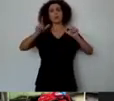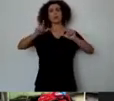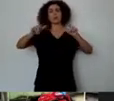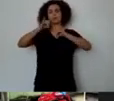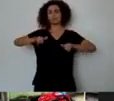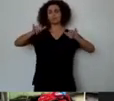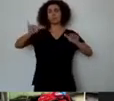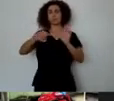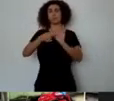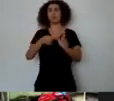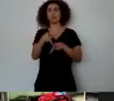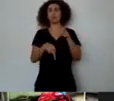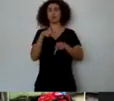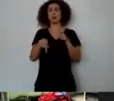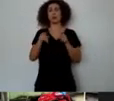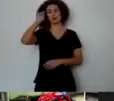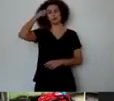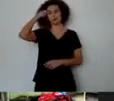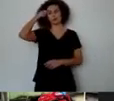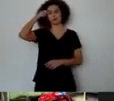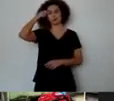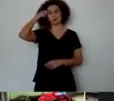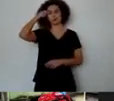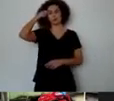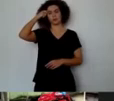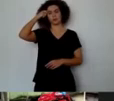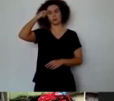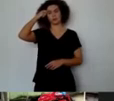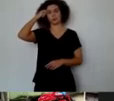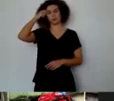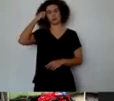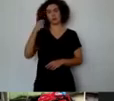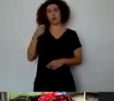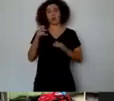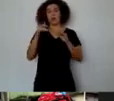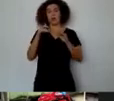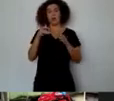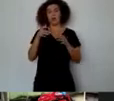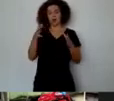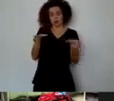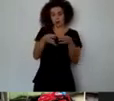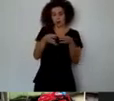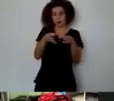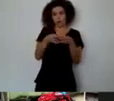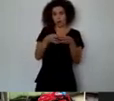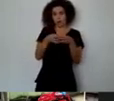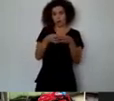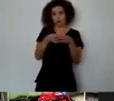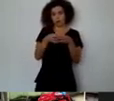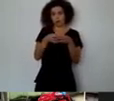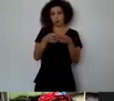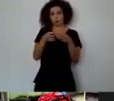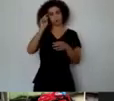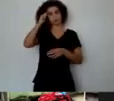a comunidade negra em um lugar e ainda não está acostumada a aceitar o negro em ascensão